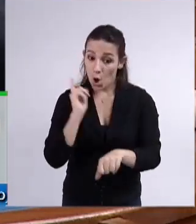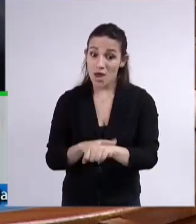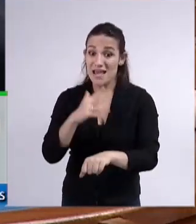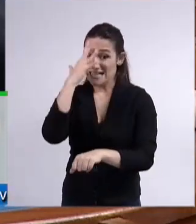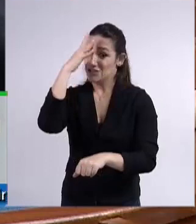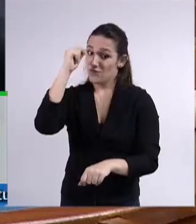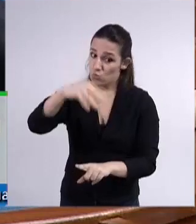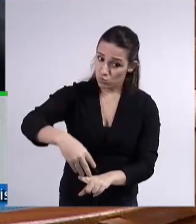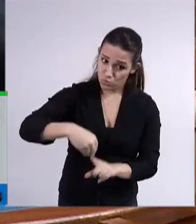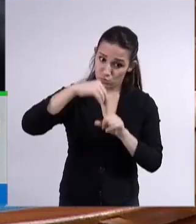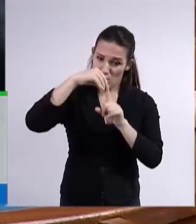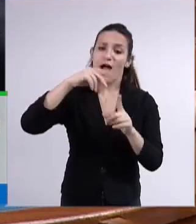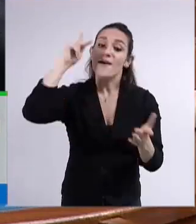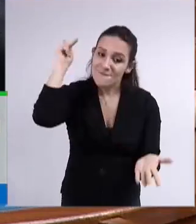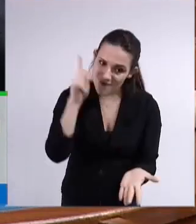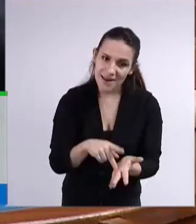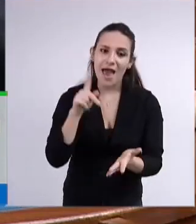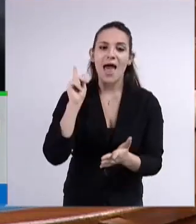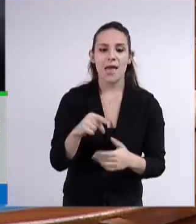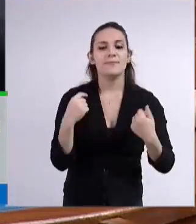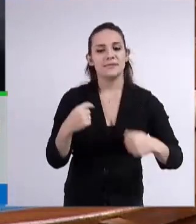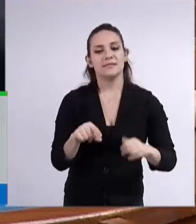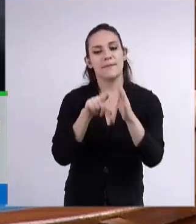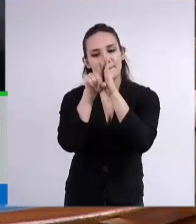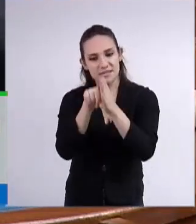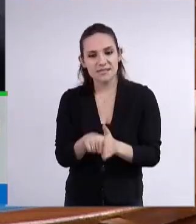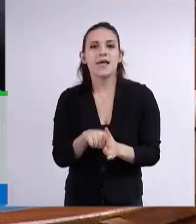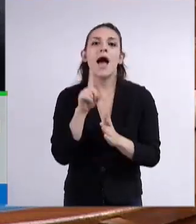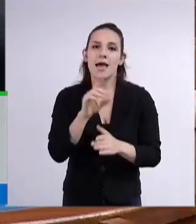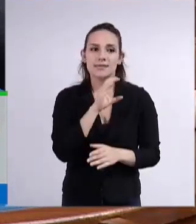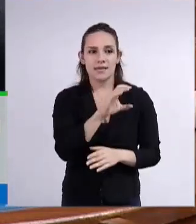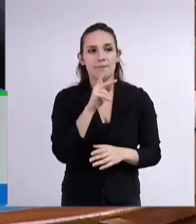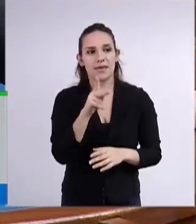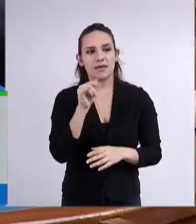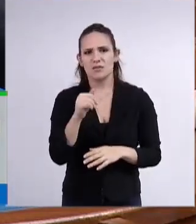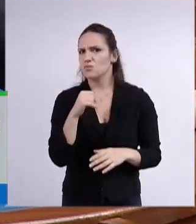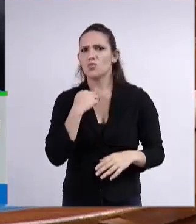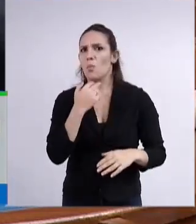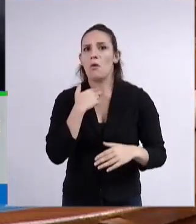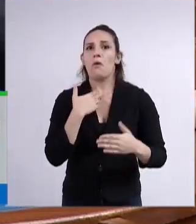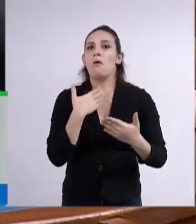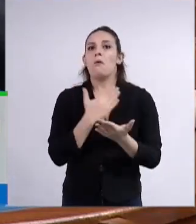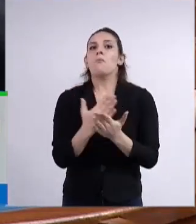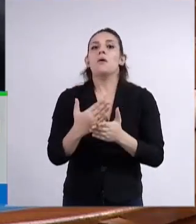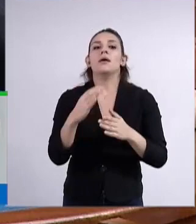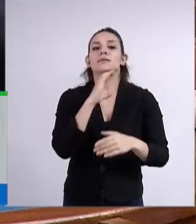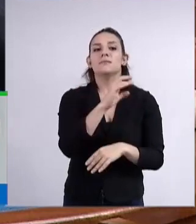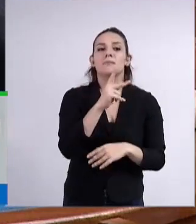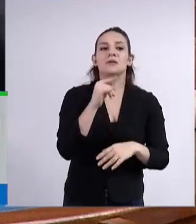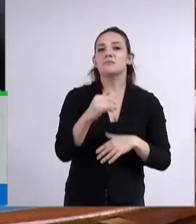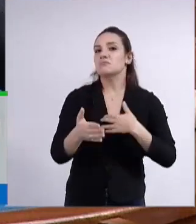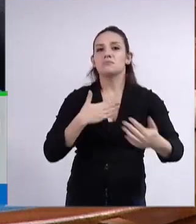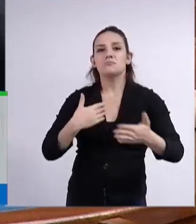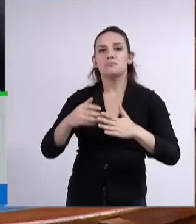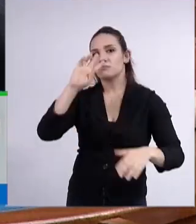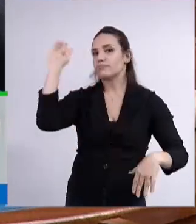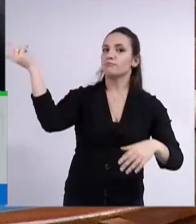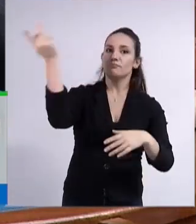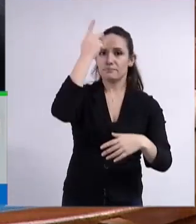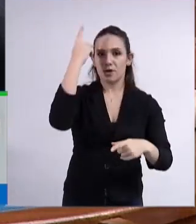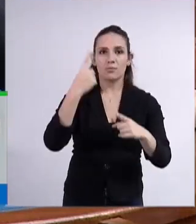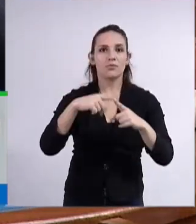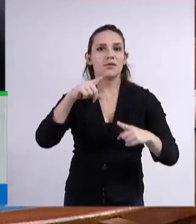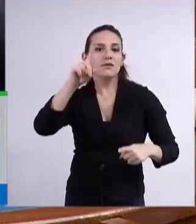fato determinante. Essa casa precisa ter responsabilidade. CPI não pode ser instalada apenas para